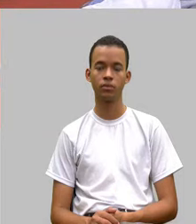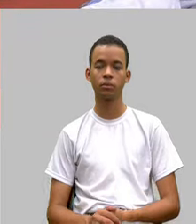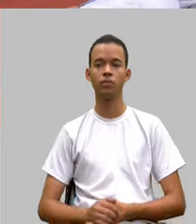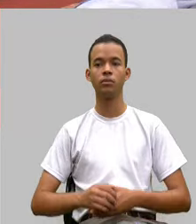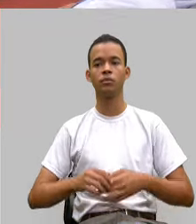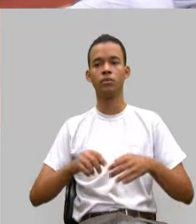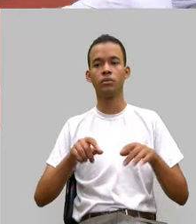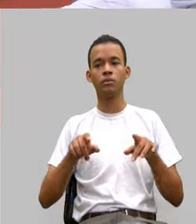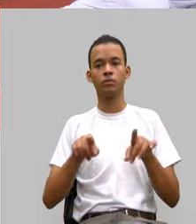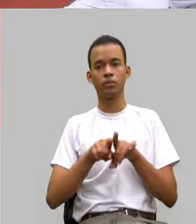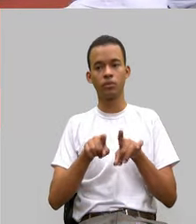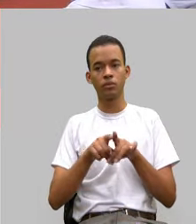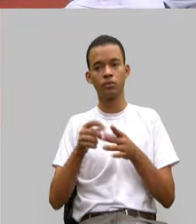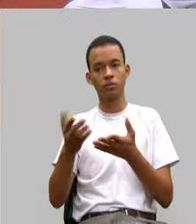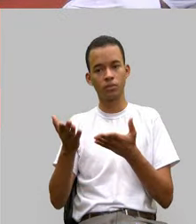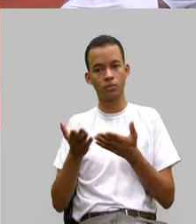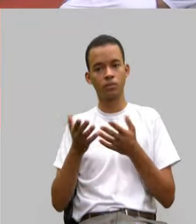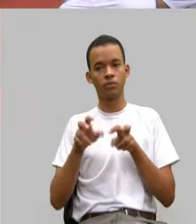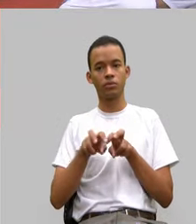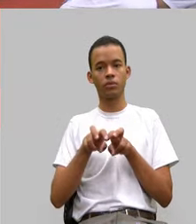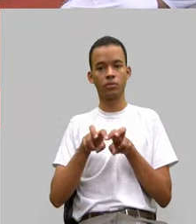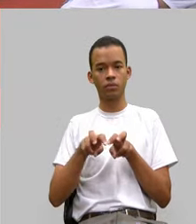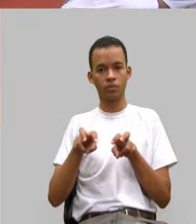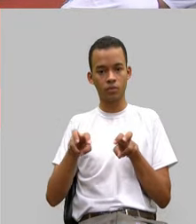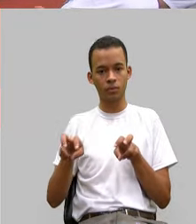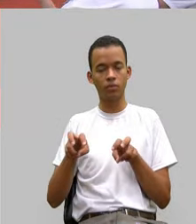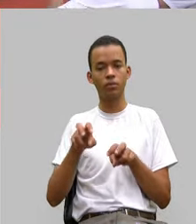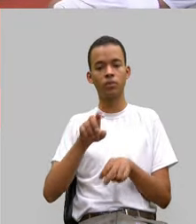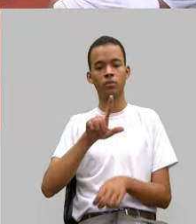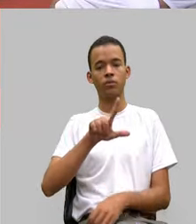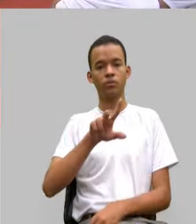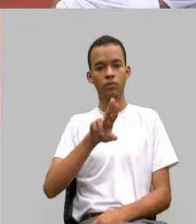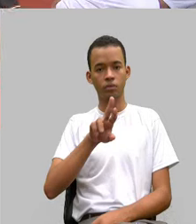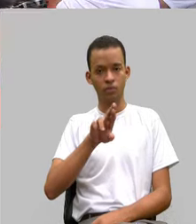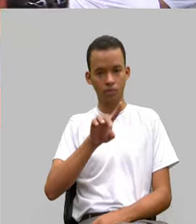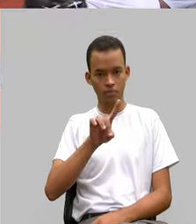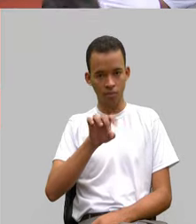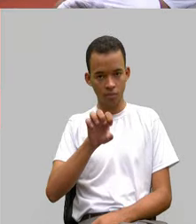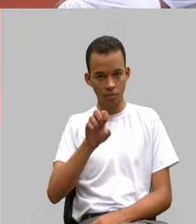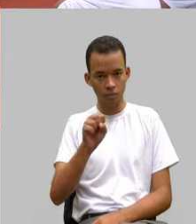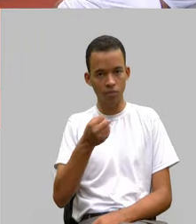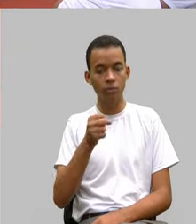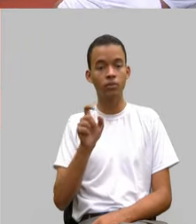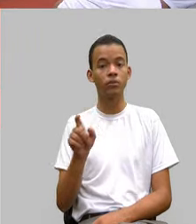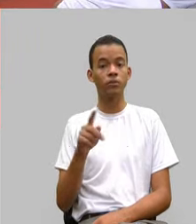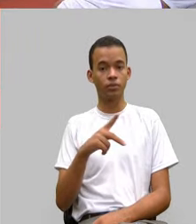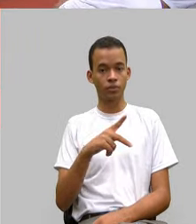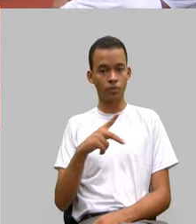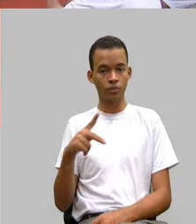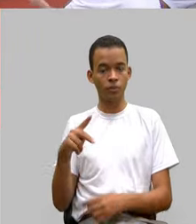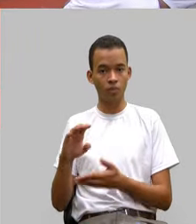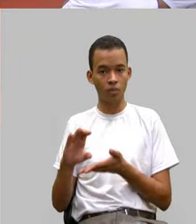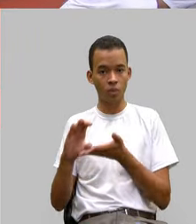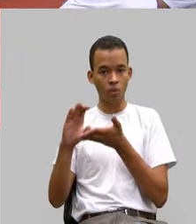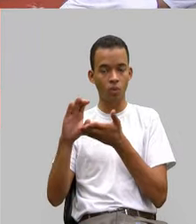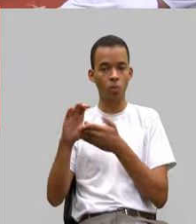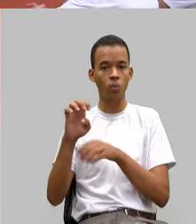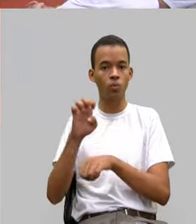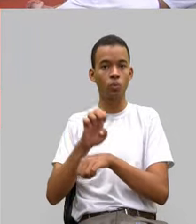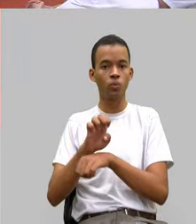gostaríamos de convidar também para compor a nossa mesa Lourdes Aparecida Machado Presidente do Conselho Estadual de